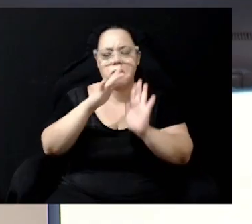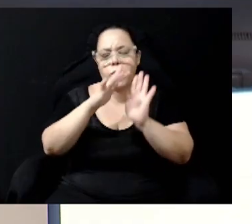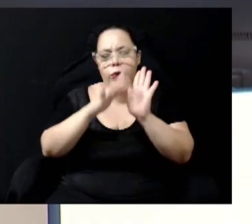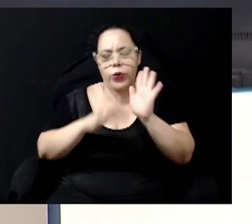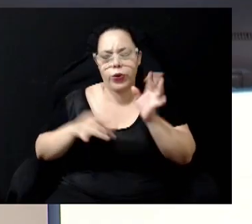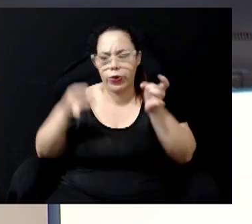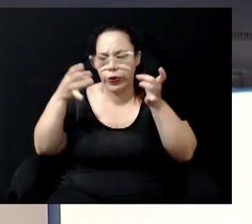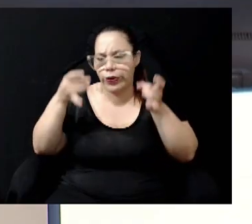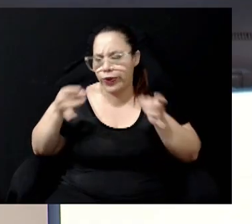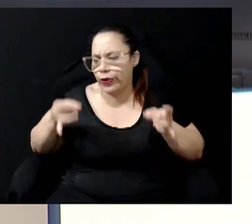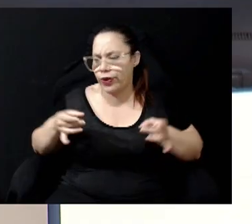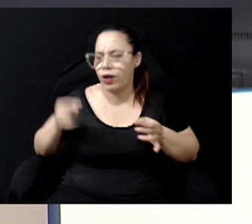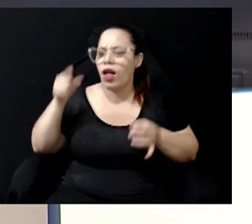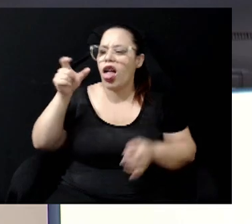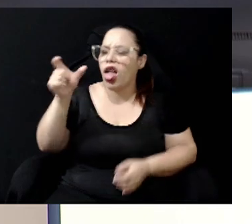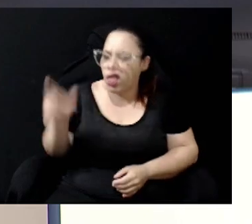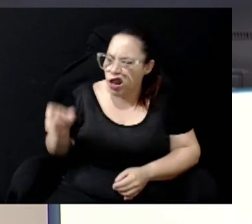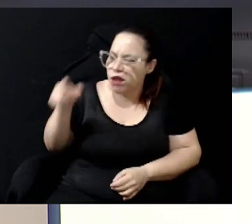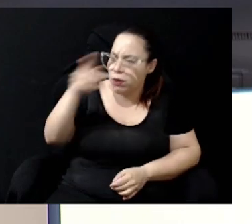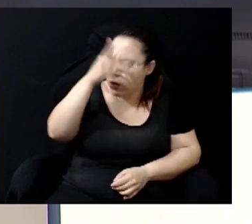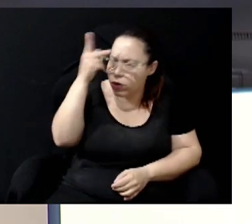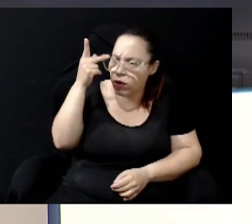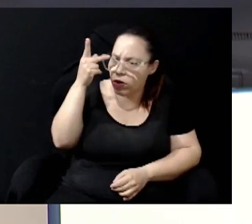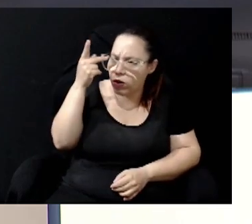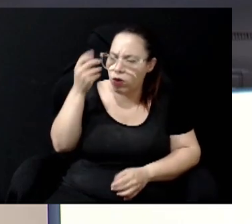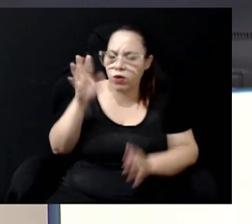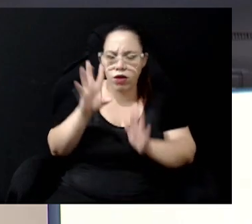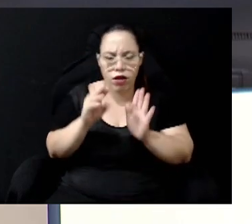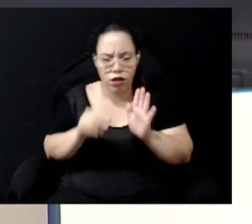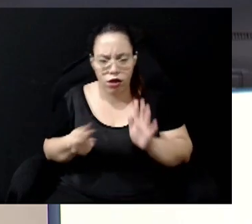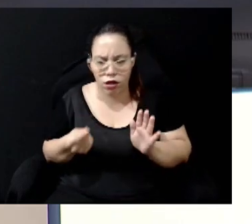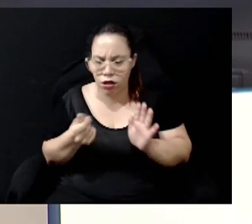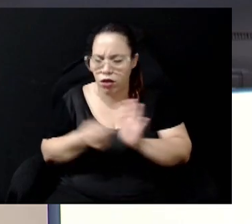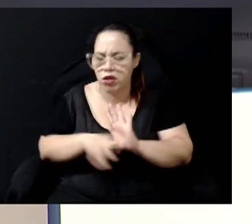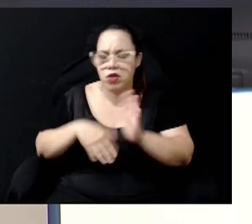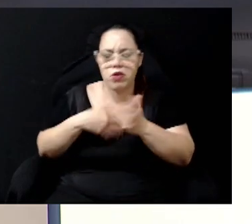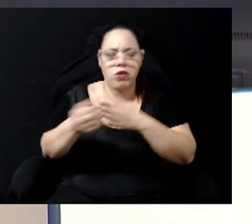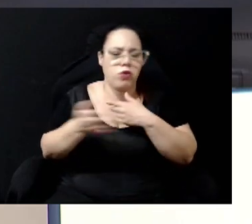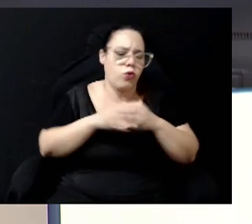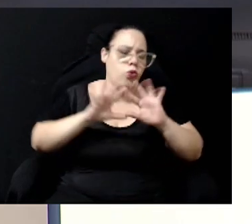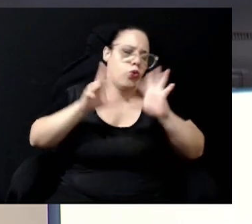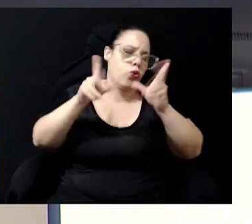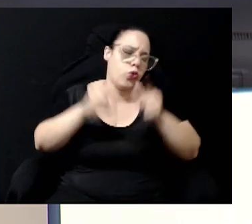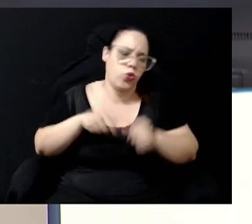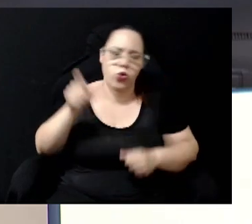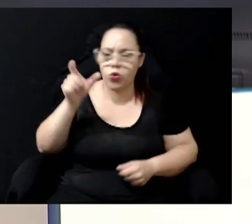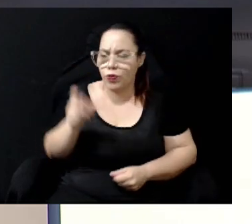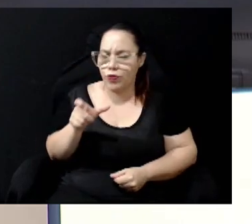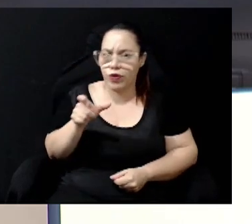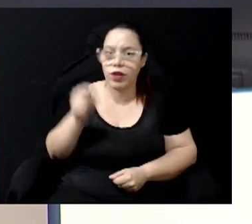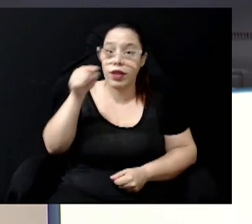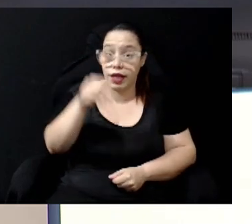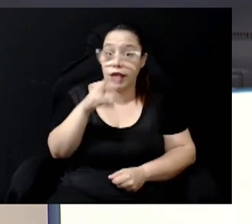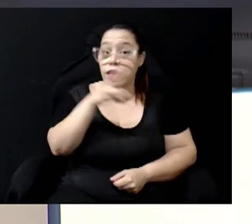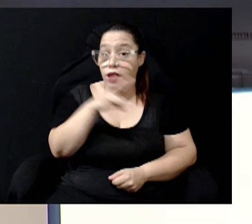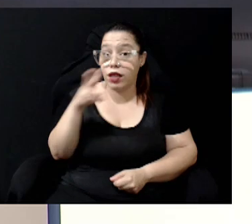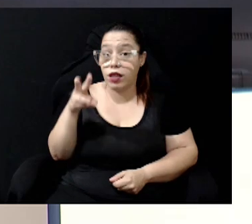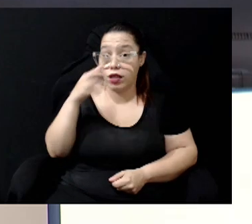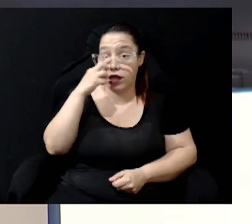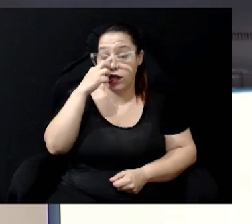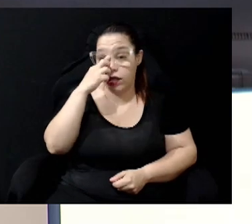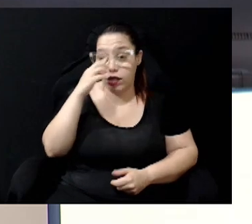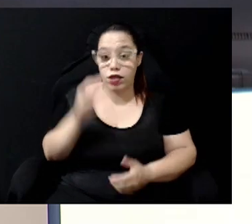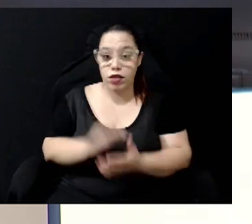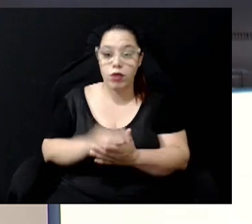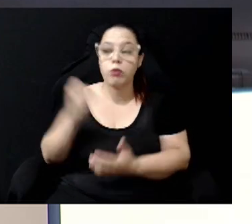daquele candidato, tem declaração de bens, tem tudo sobre o candidato nesse site. Tá? É um site, é importante frisar